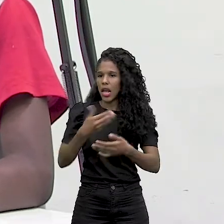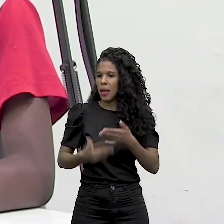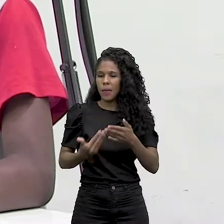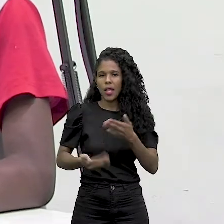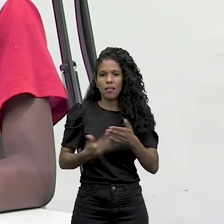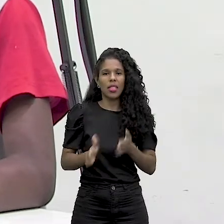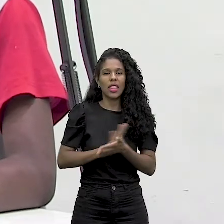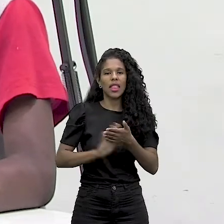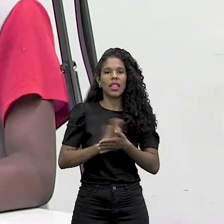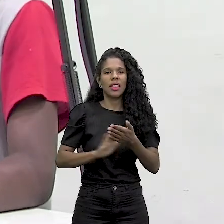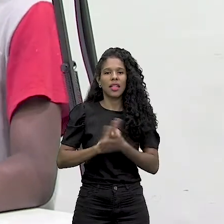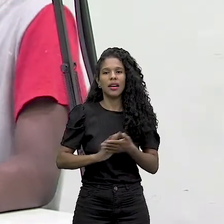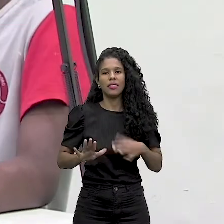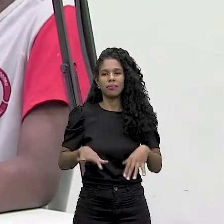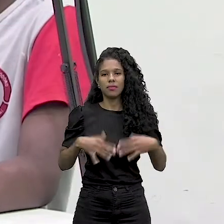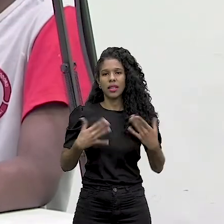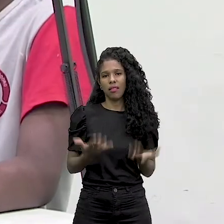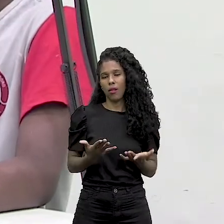crescente.